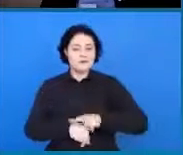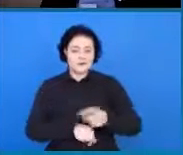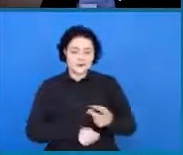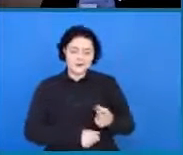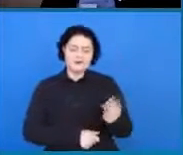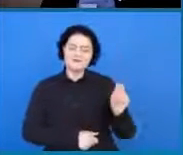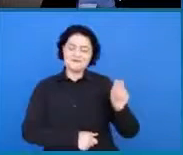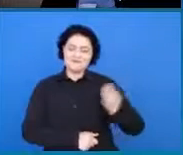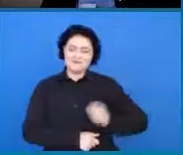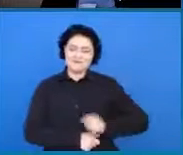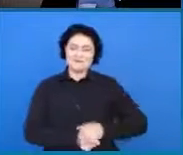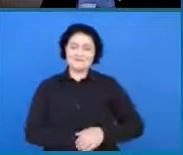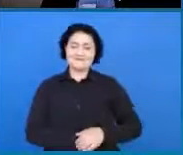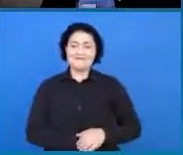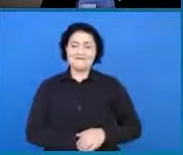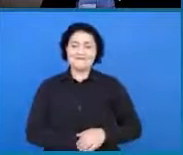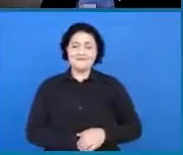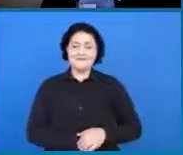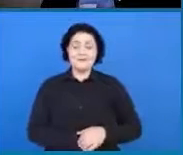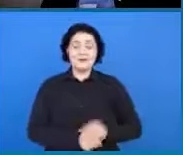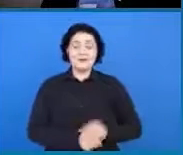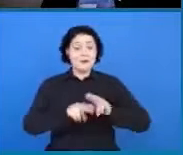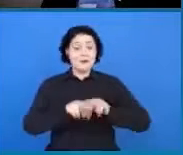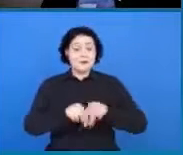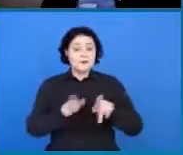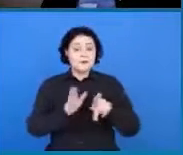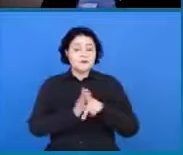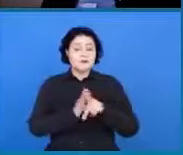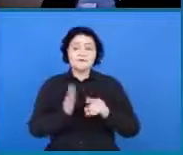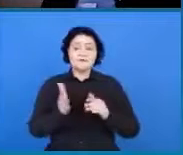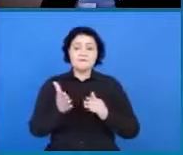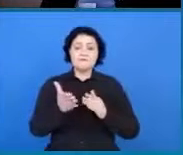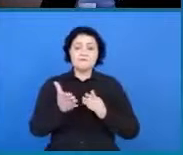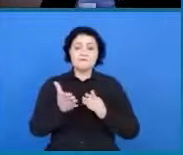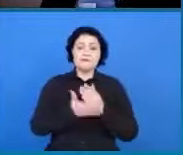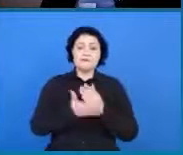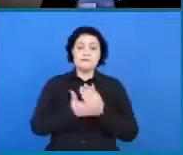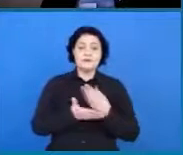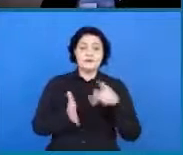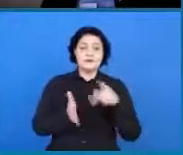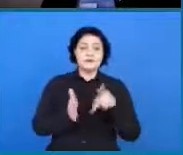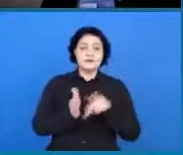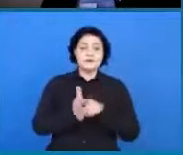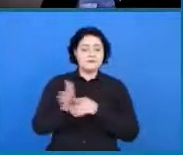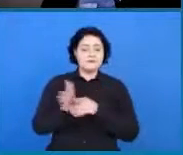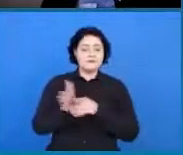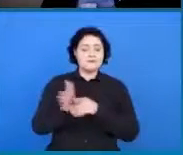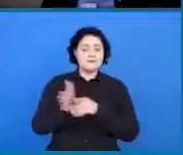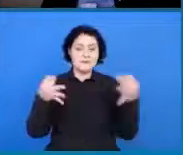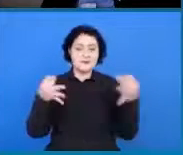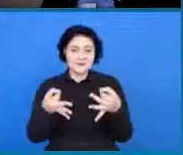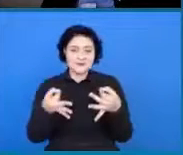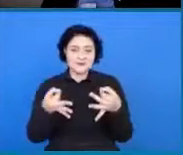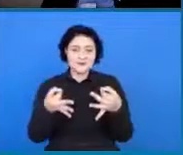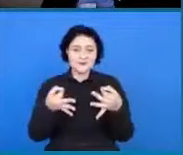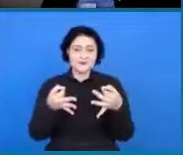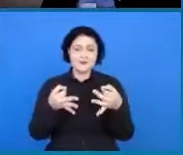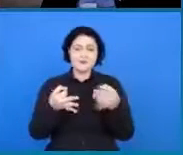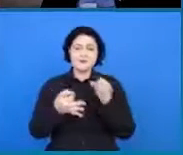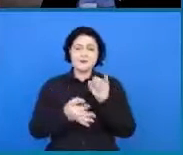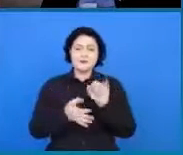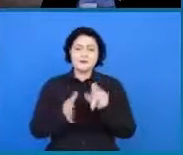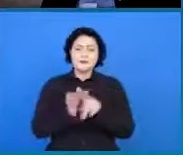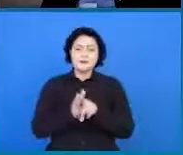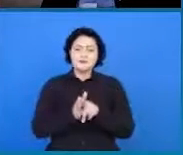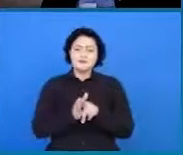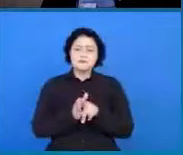que durasse o e ele aprovando estaríamos no caminho certo e por mais